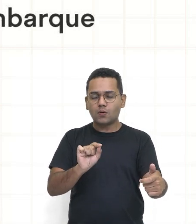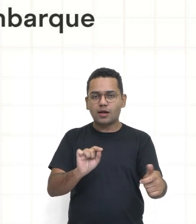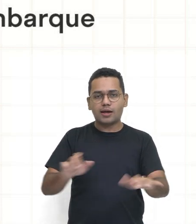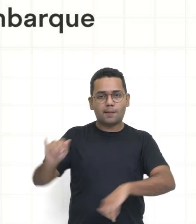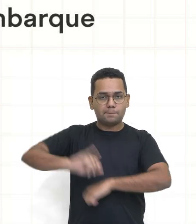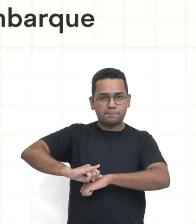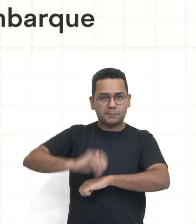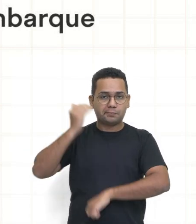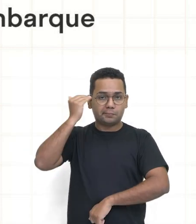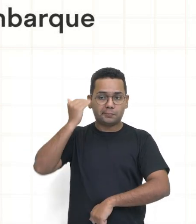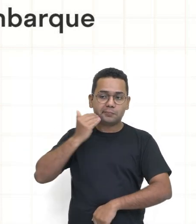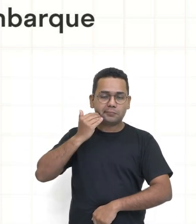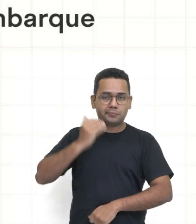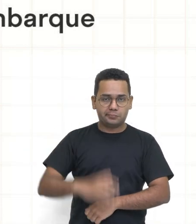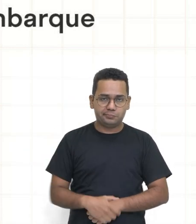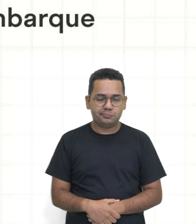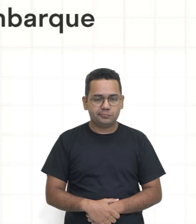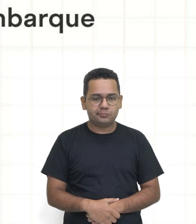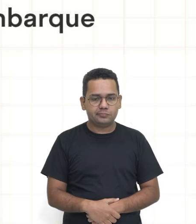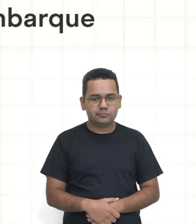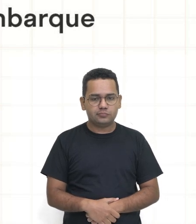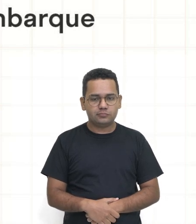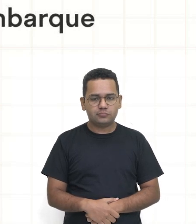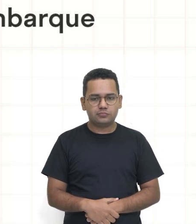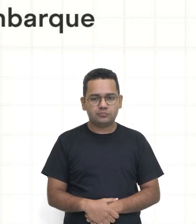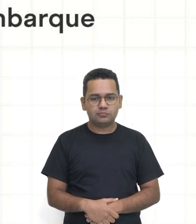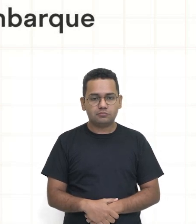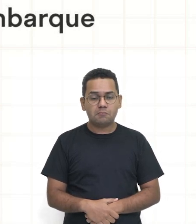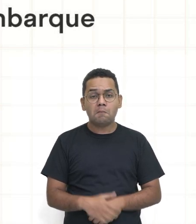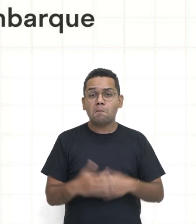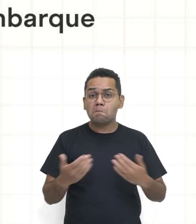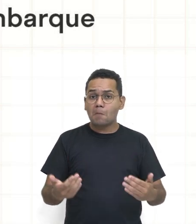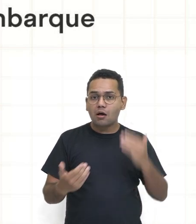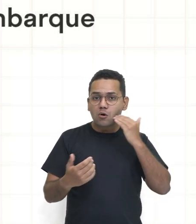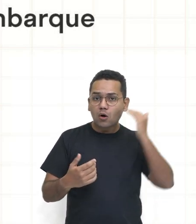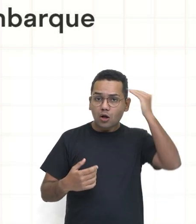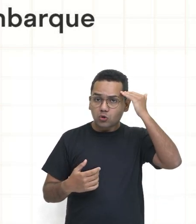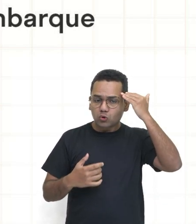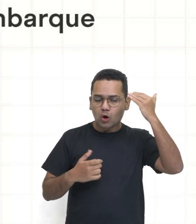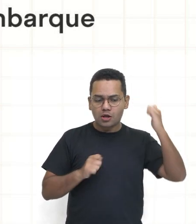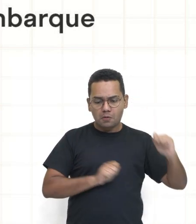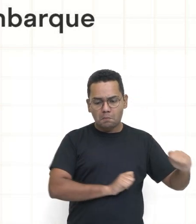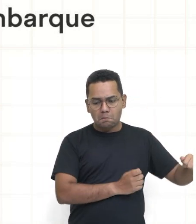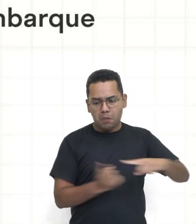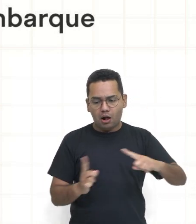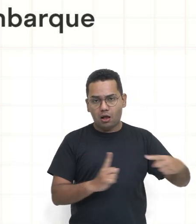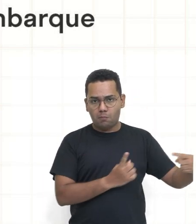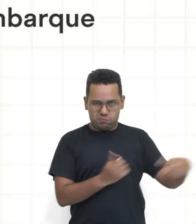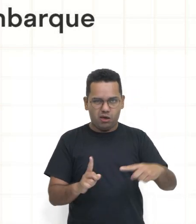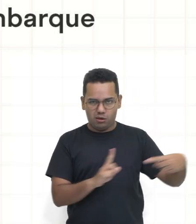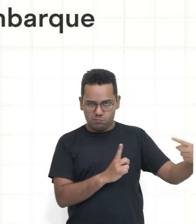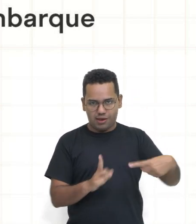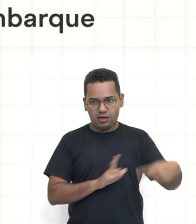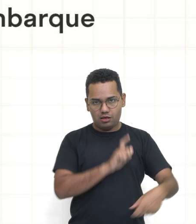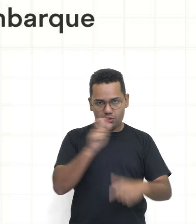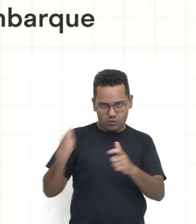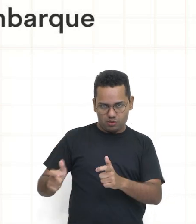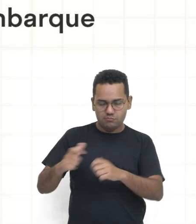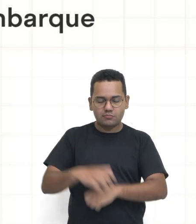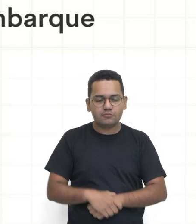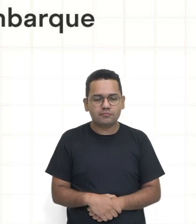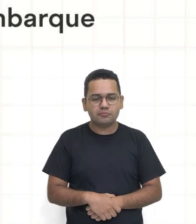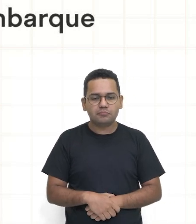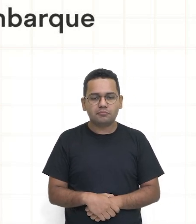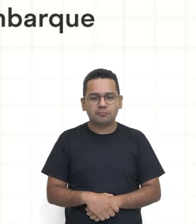Sul. Então, como a Coreia do Norte estava atacando a Coreia do Sul, a sua retaguarda